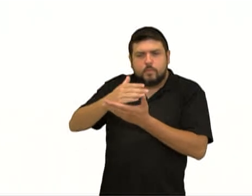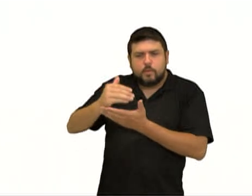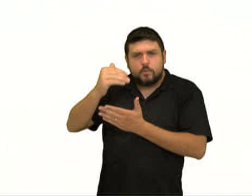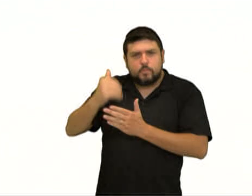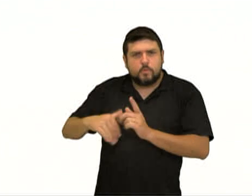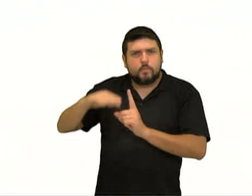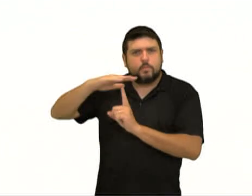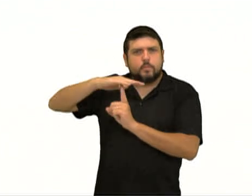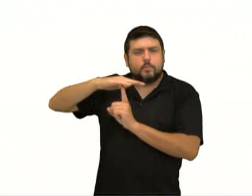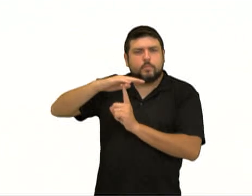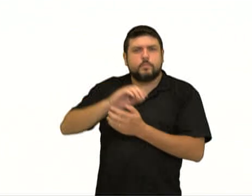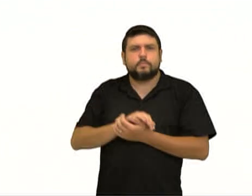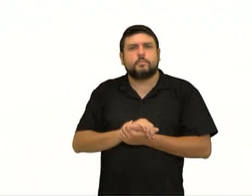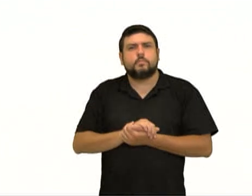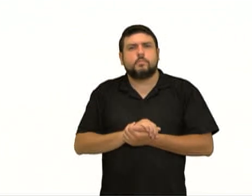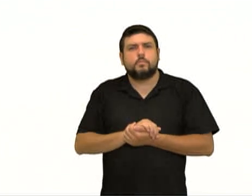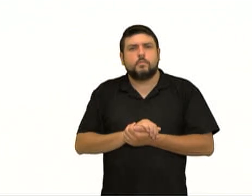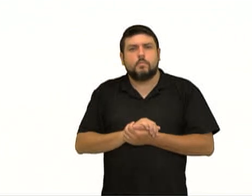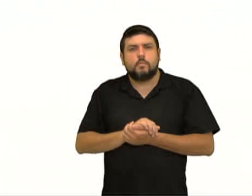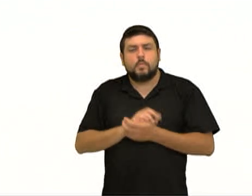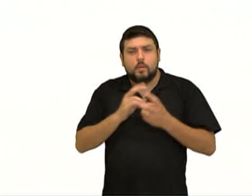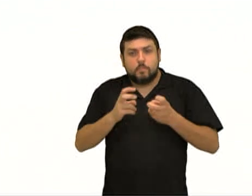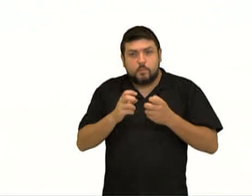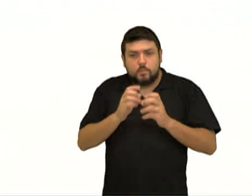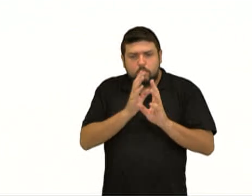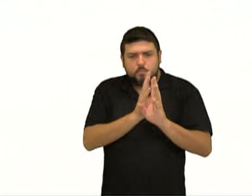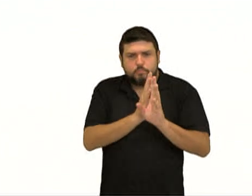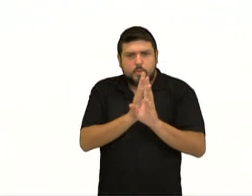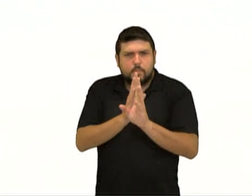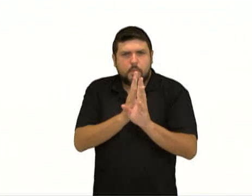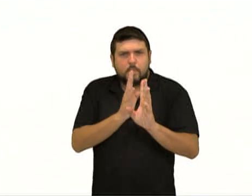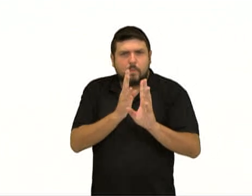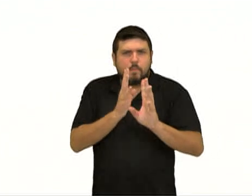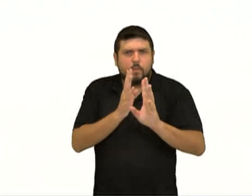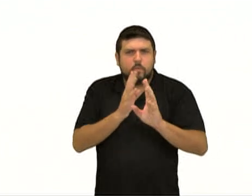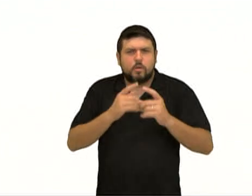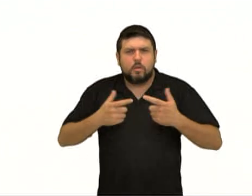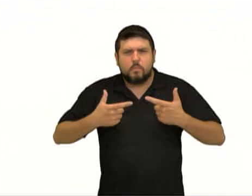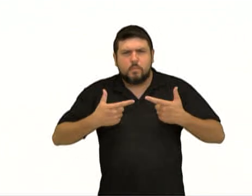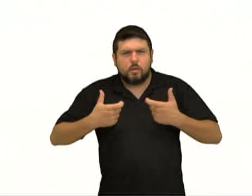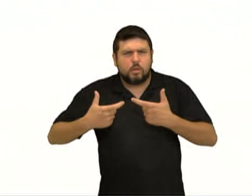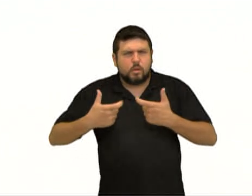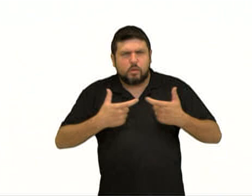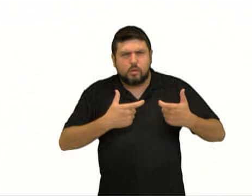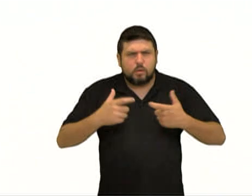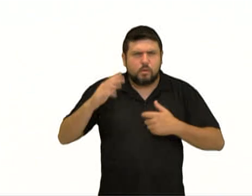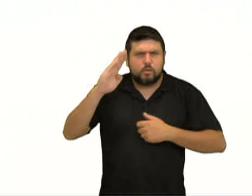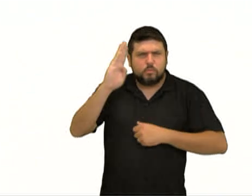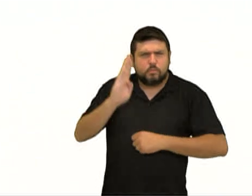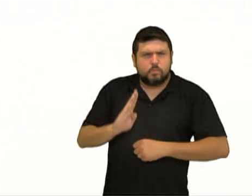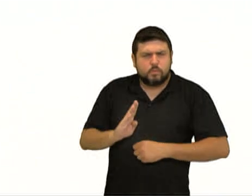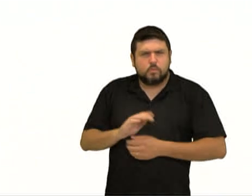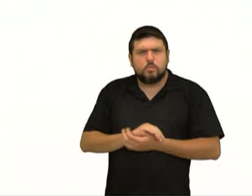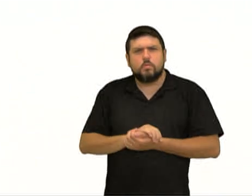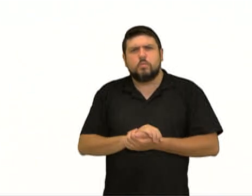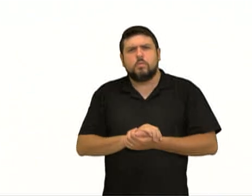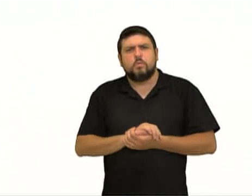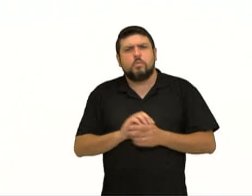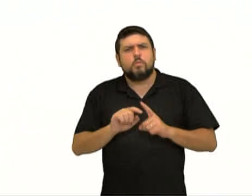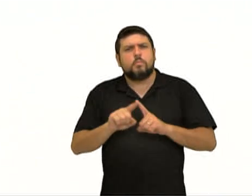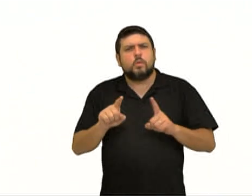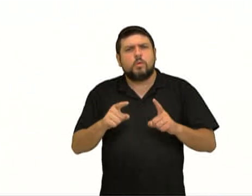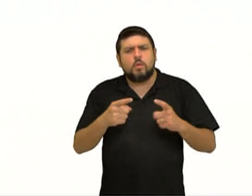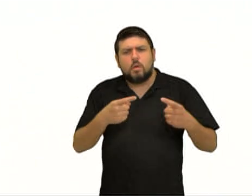repare, soldados em trincheiras, numa guerra no Brasil. Será que é possível o Brasil ter